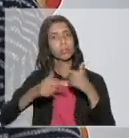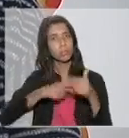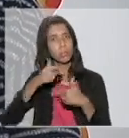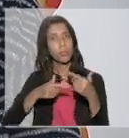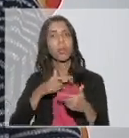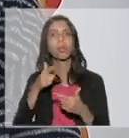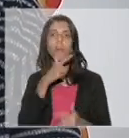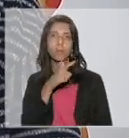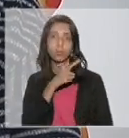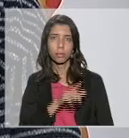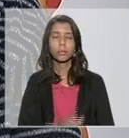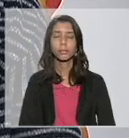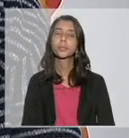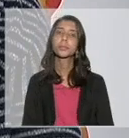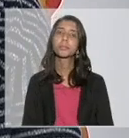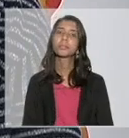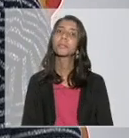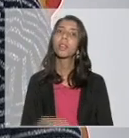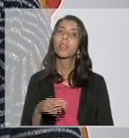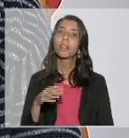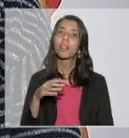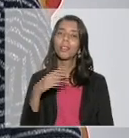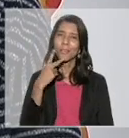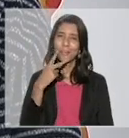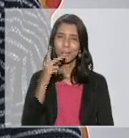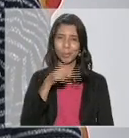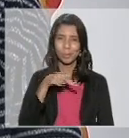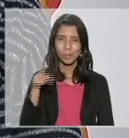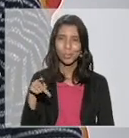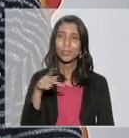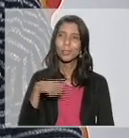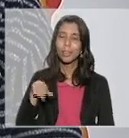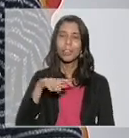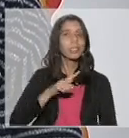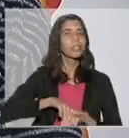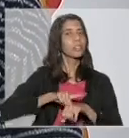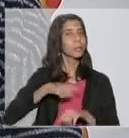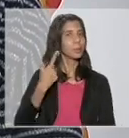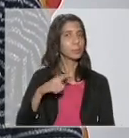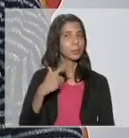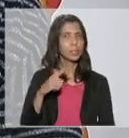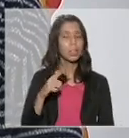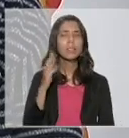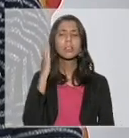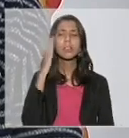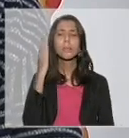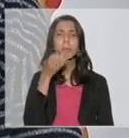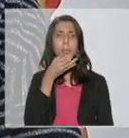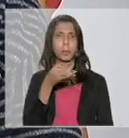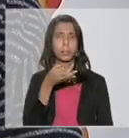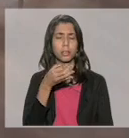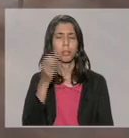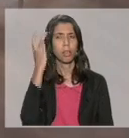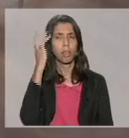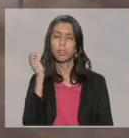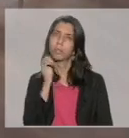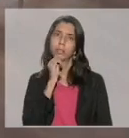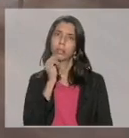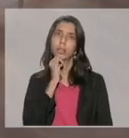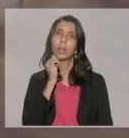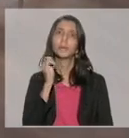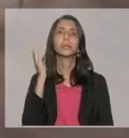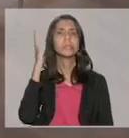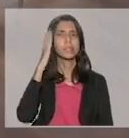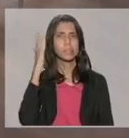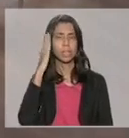para o mercado editorial. Perfeito. A gente estava falando aqui dos professores, do pouco tempo dos professores, e aí eu queria a opinião de vocês. Vocês acham hoje,